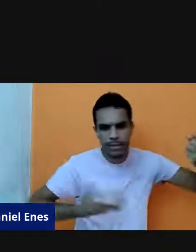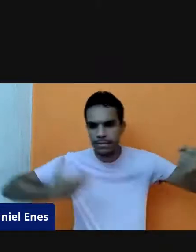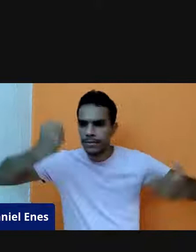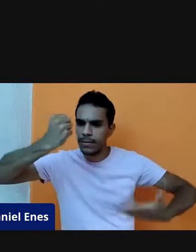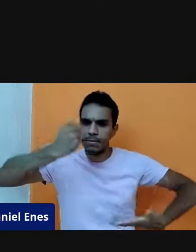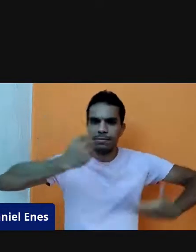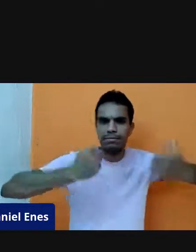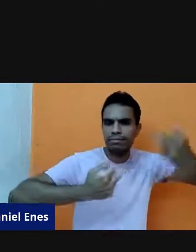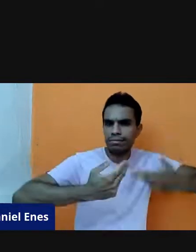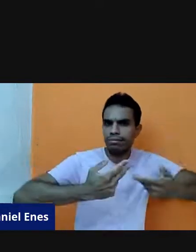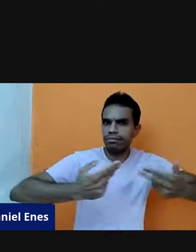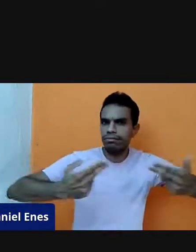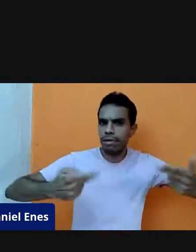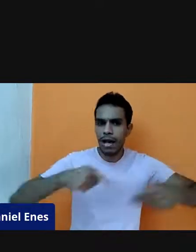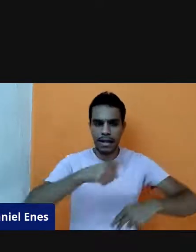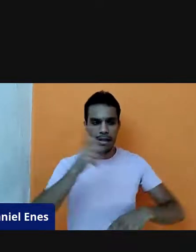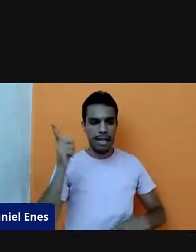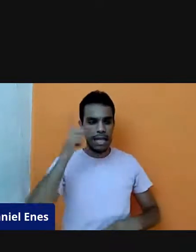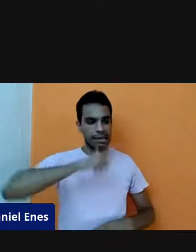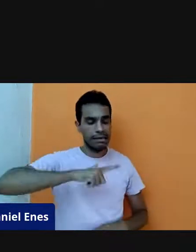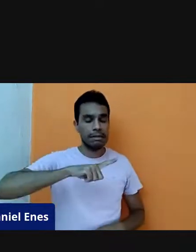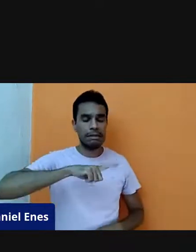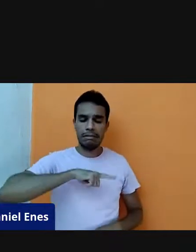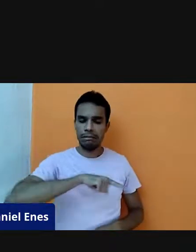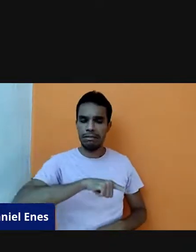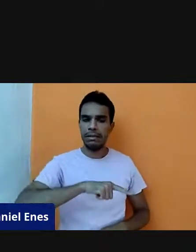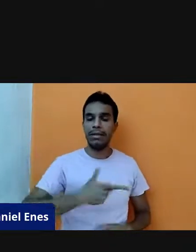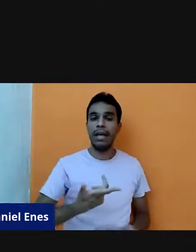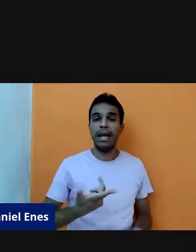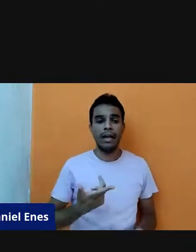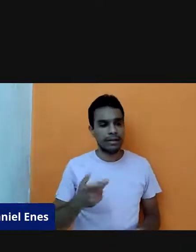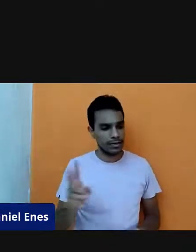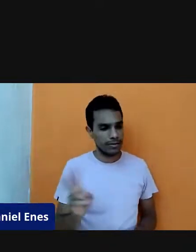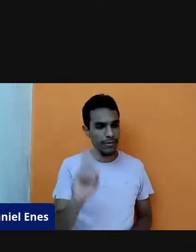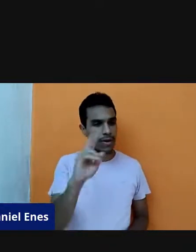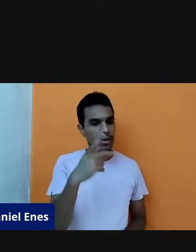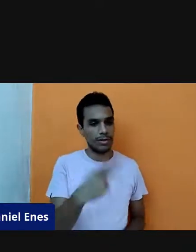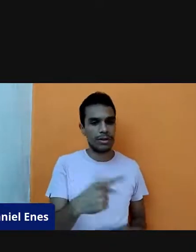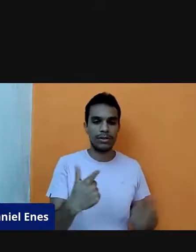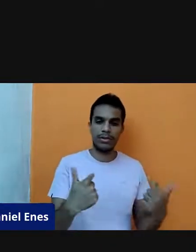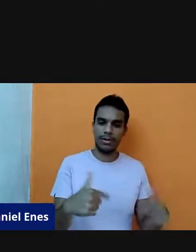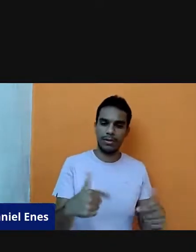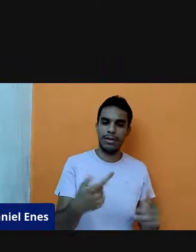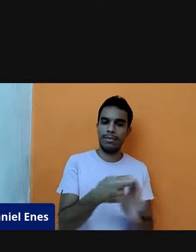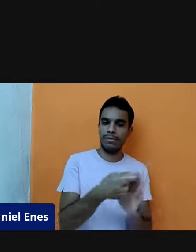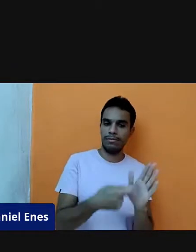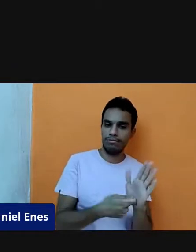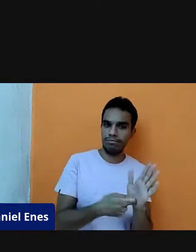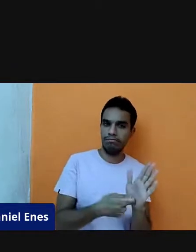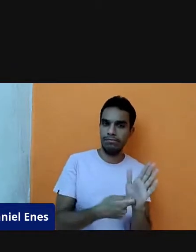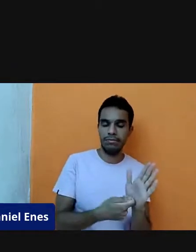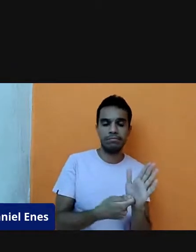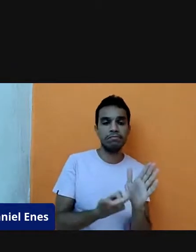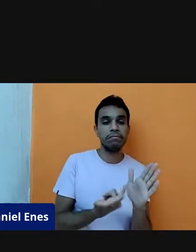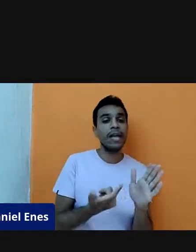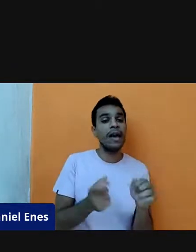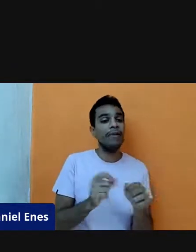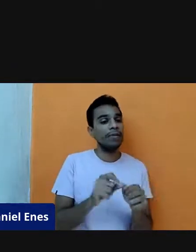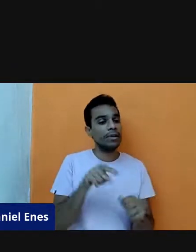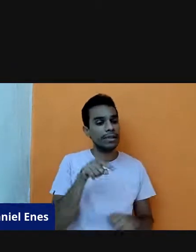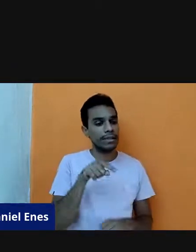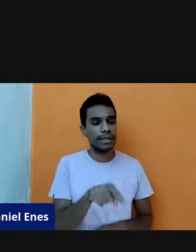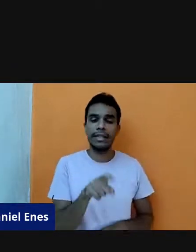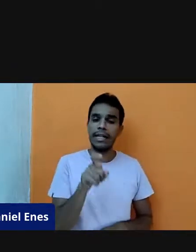recebeu diversos prêmios, né, que valorizam o trabalho dela como escritora, né, fazem com que ela